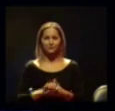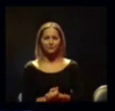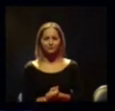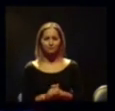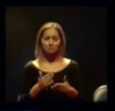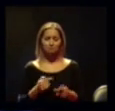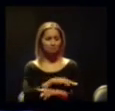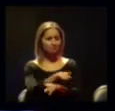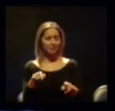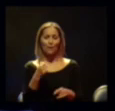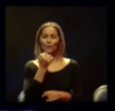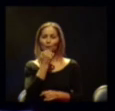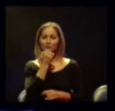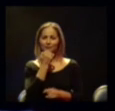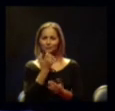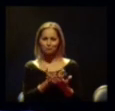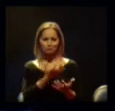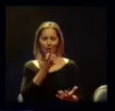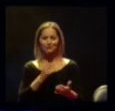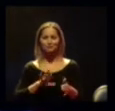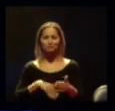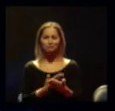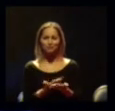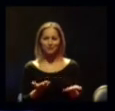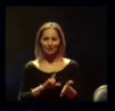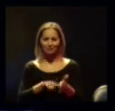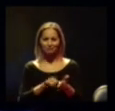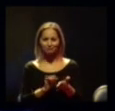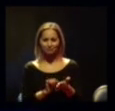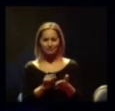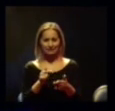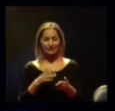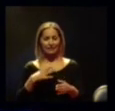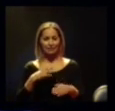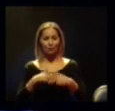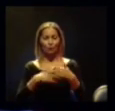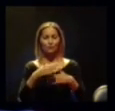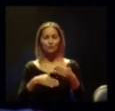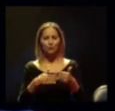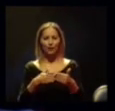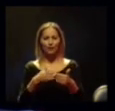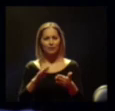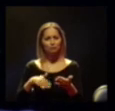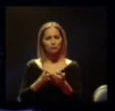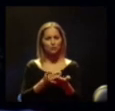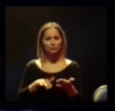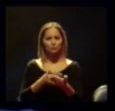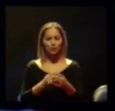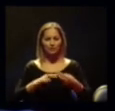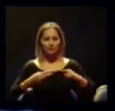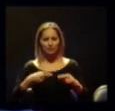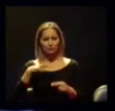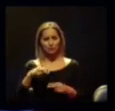Estamos muito contentes pelo sucesso deste projeto. E espero ter a continuação de fortes candidaturas dos municípios portugueses e